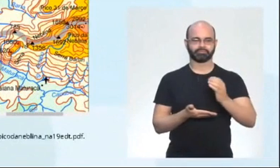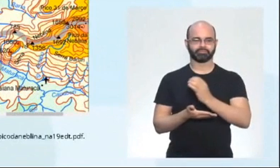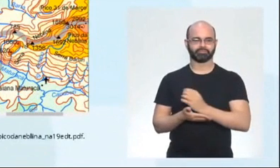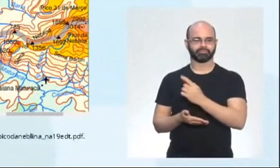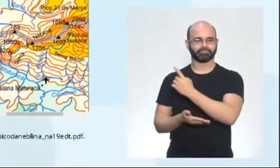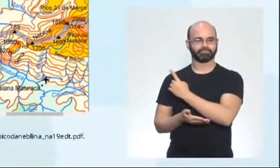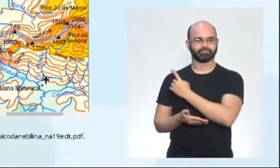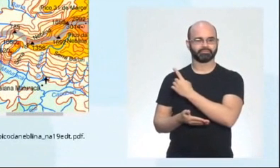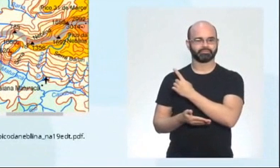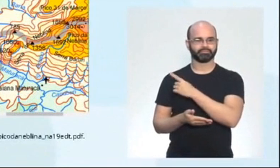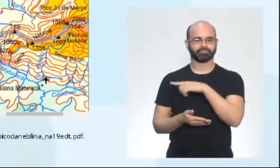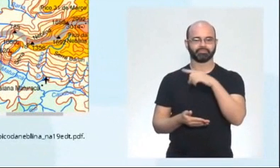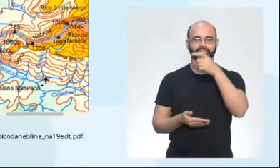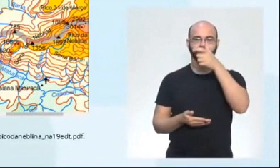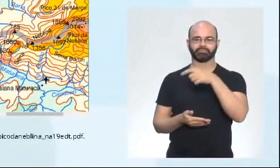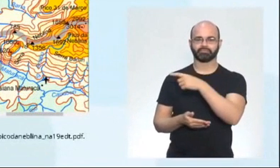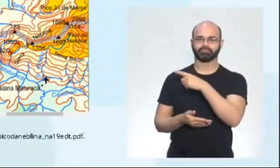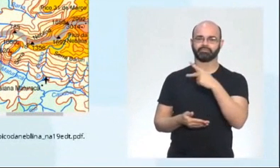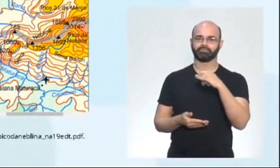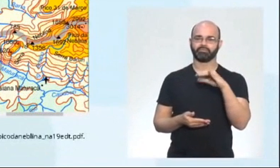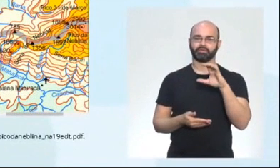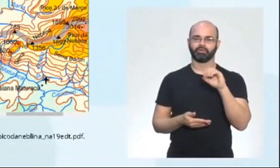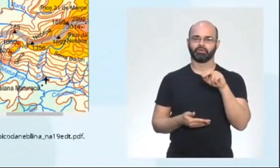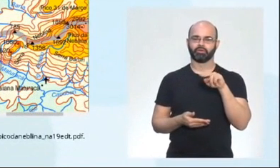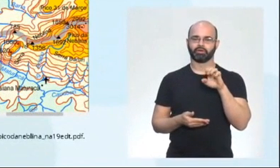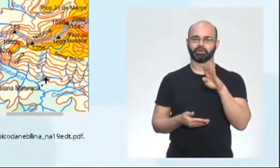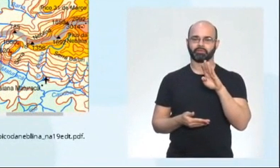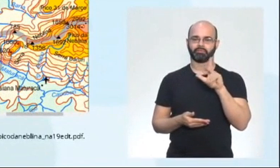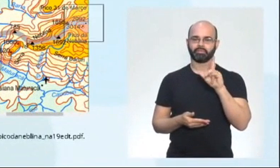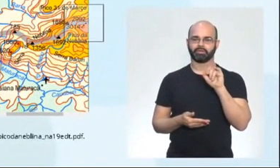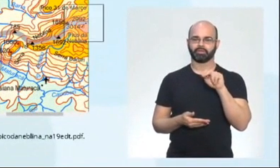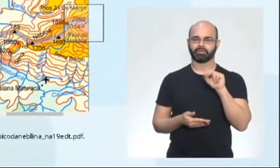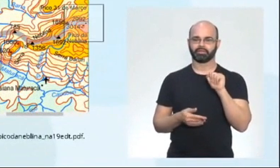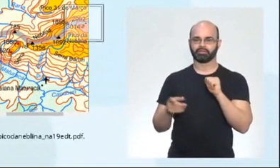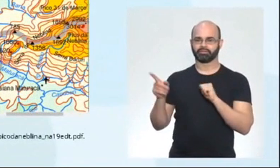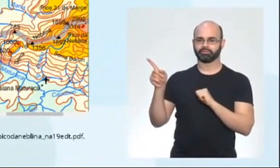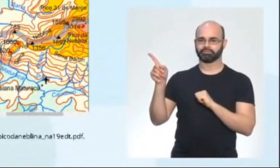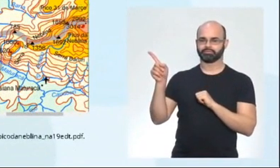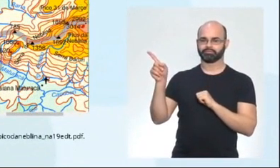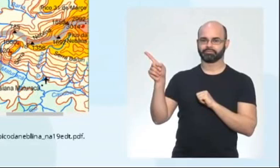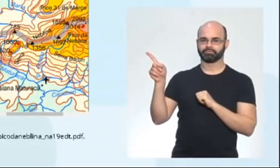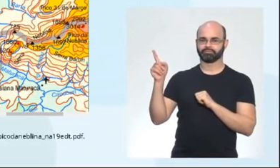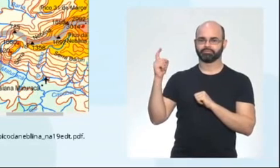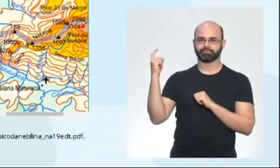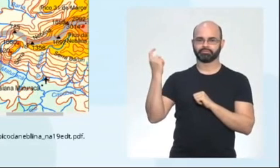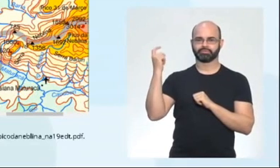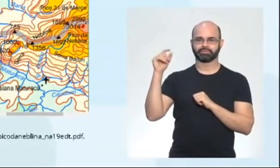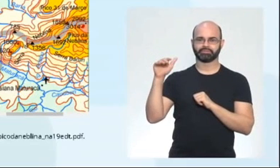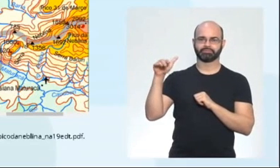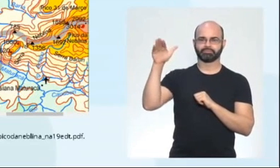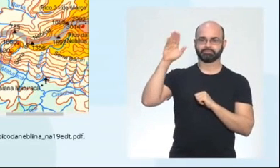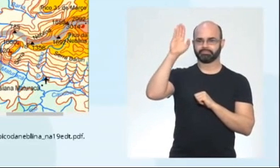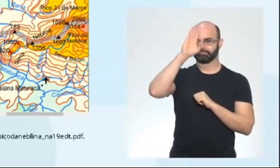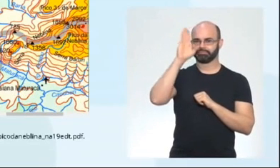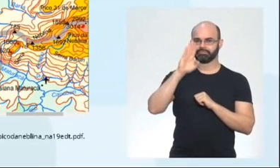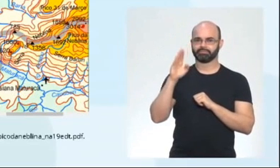o pico da neblina. Então, está aqui, ó, o pico da neblina aqui na parte mais alta aí do Brasil,